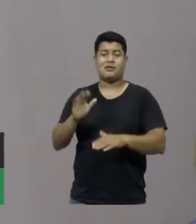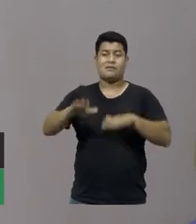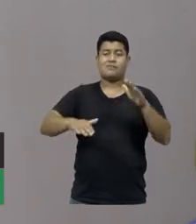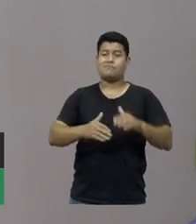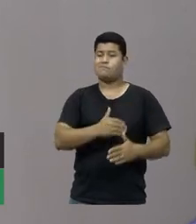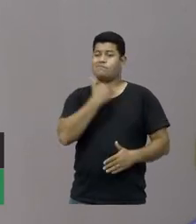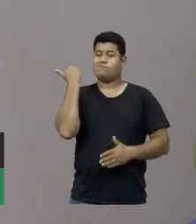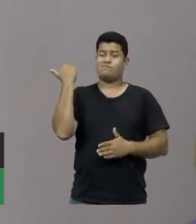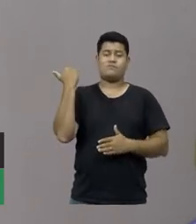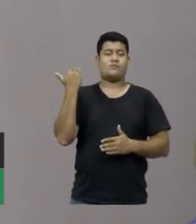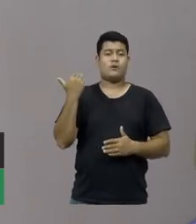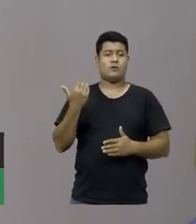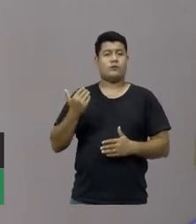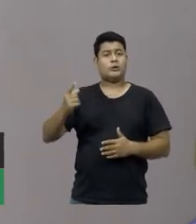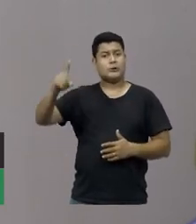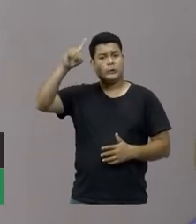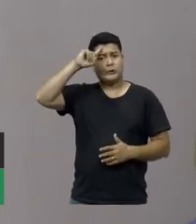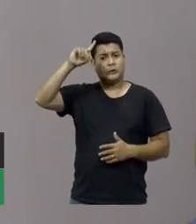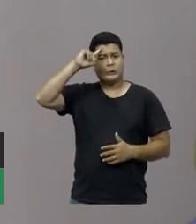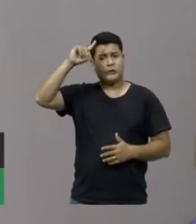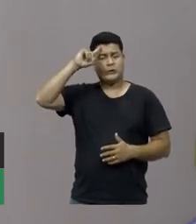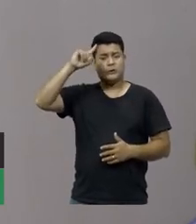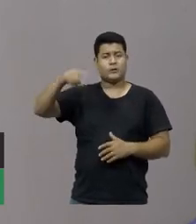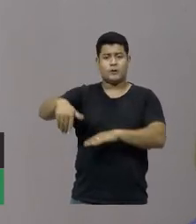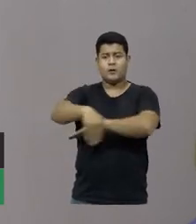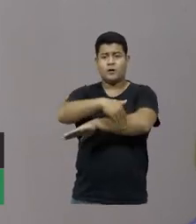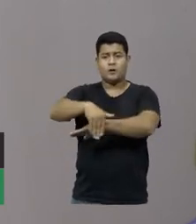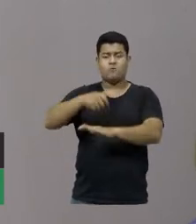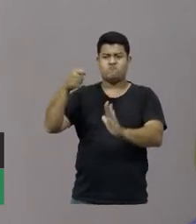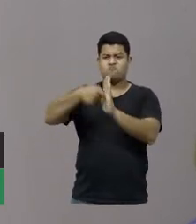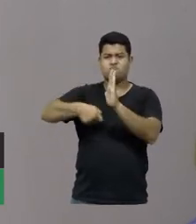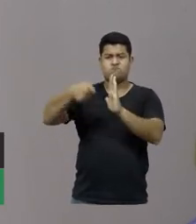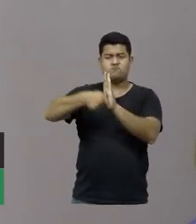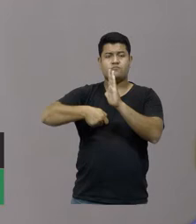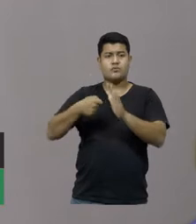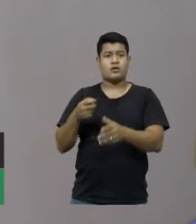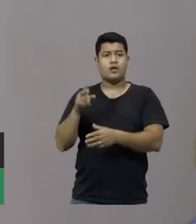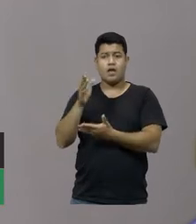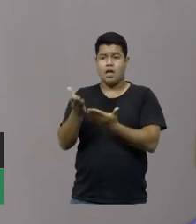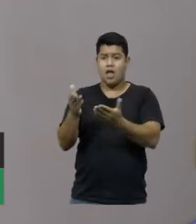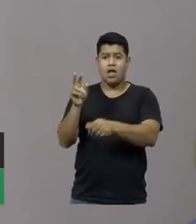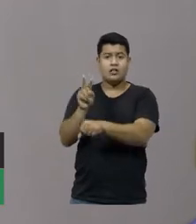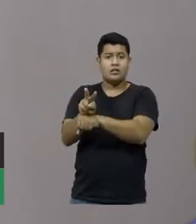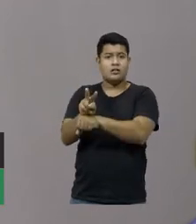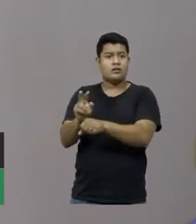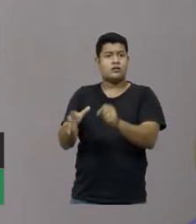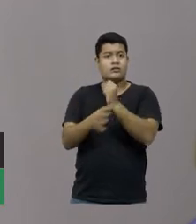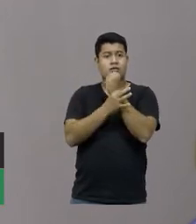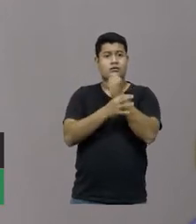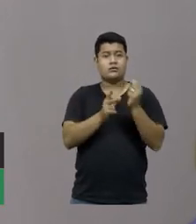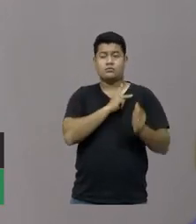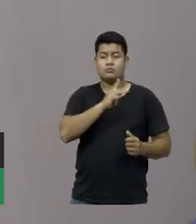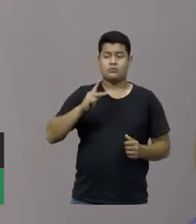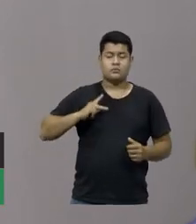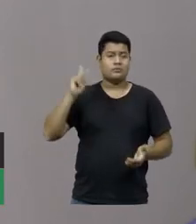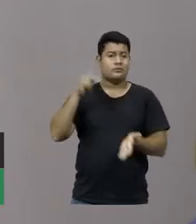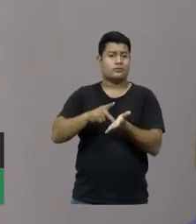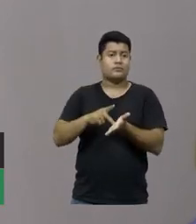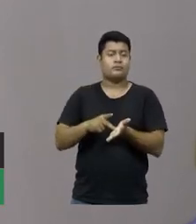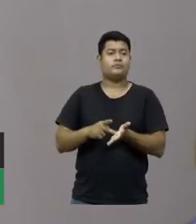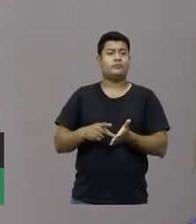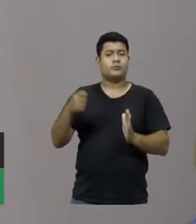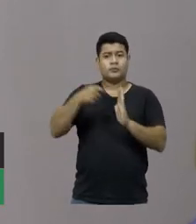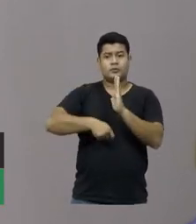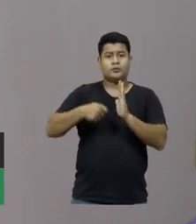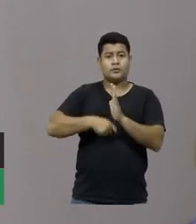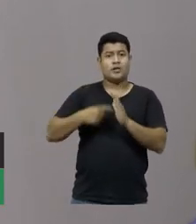nas ruas. Quem perdeu foi aquele que faz segurança pública de verdade, no combate dia a dia. Então